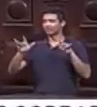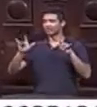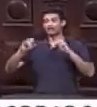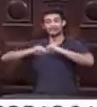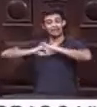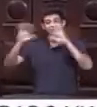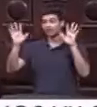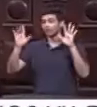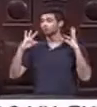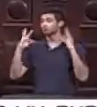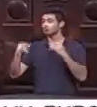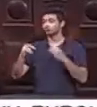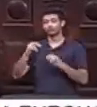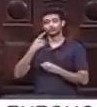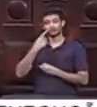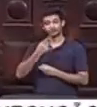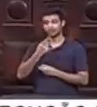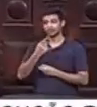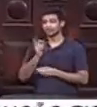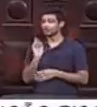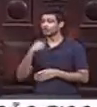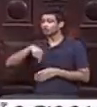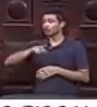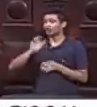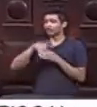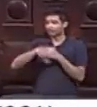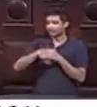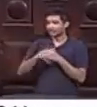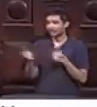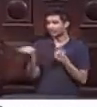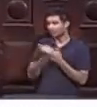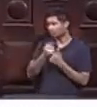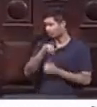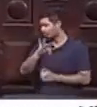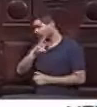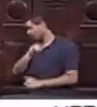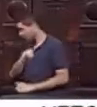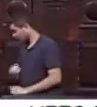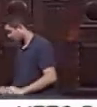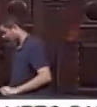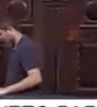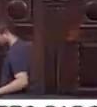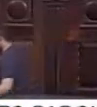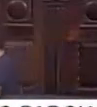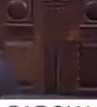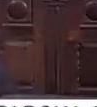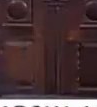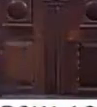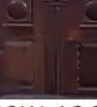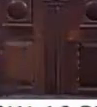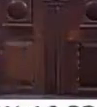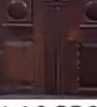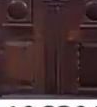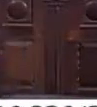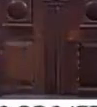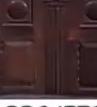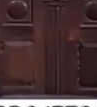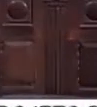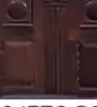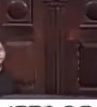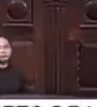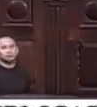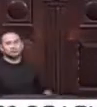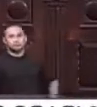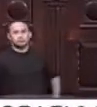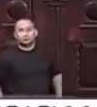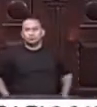como votar favorável a esse veto tendo o artigo 5º e o artigo 10º. O artigo 5º, deputado Wagner